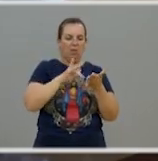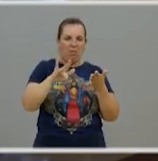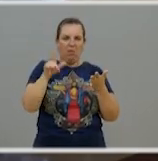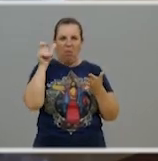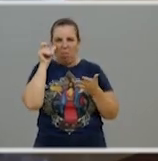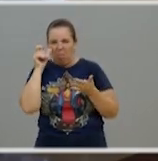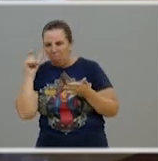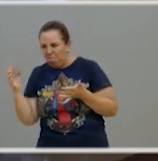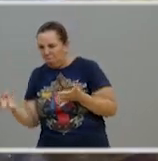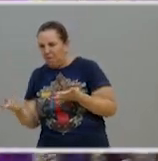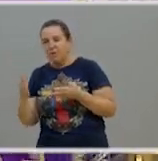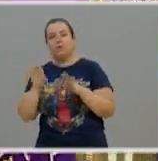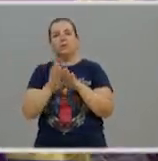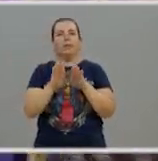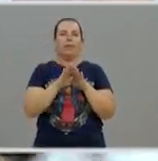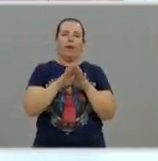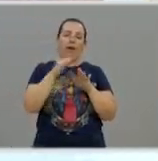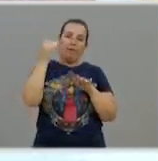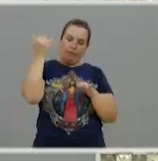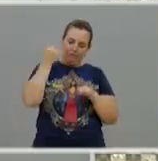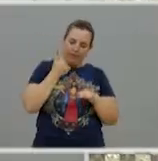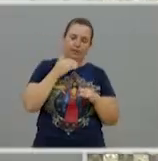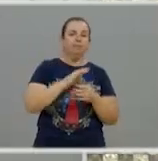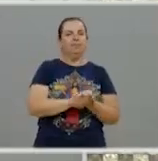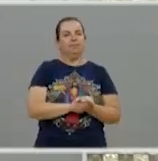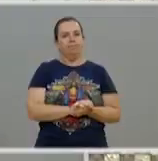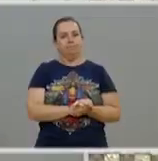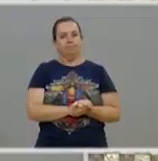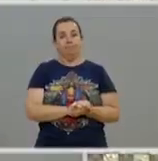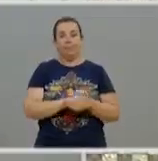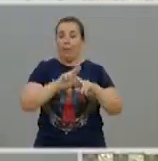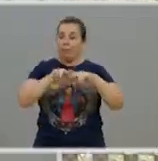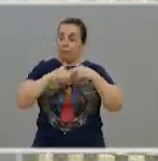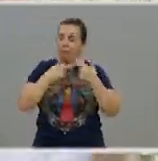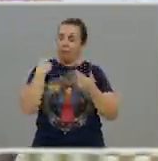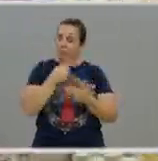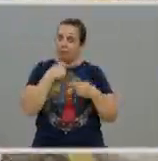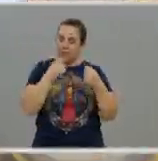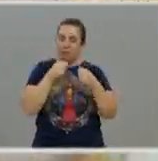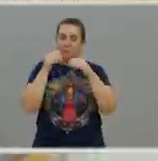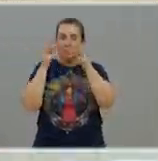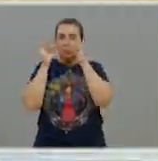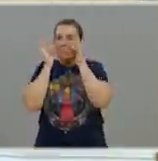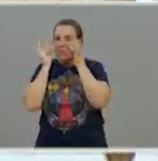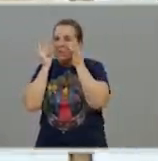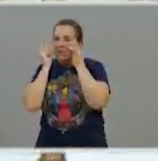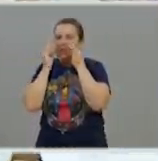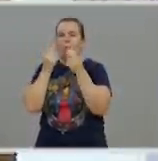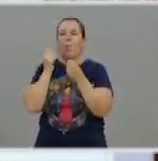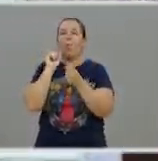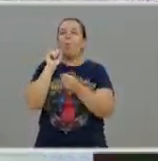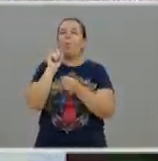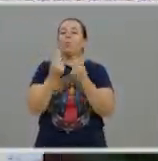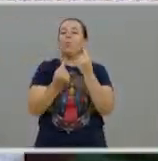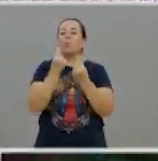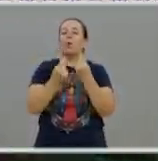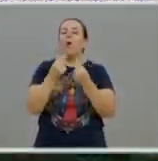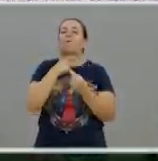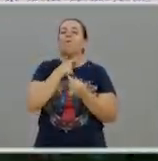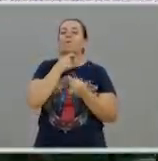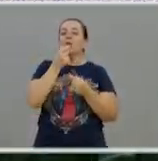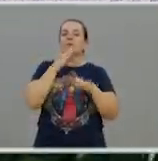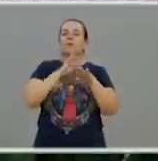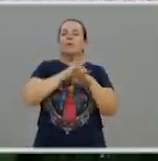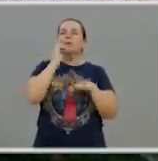o anjo da guarda fala, mas o anjo do diabo também fala. Se a grande revelação do Tabor não foram os